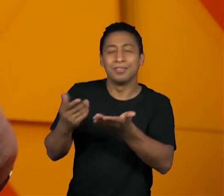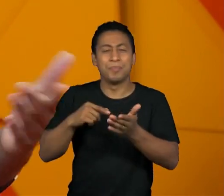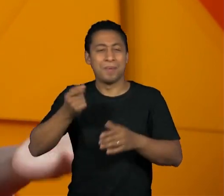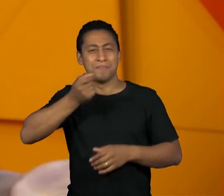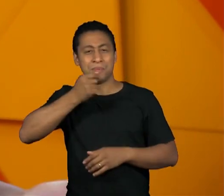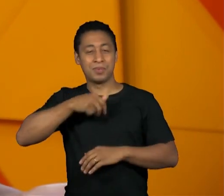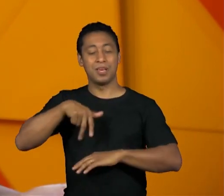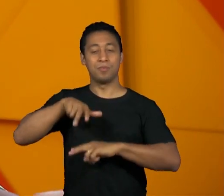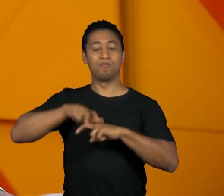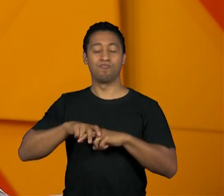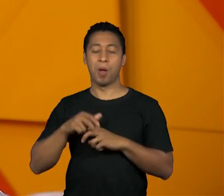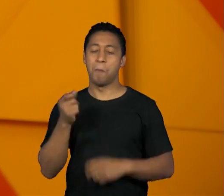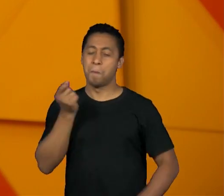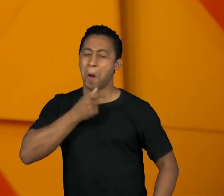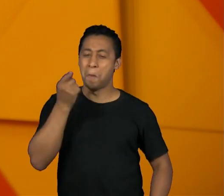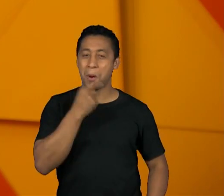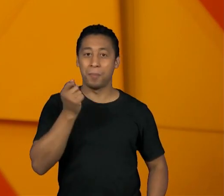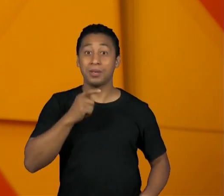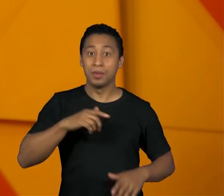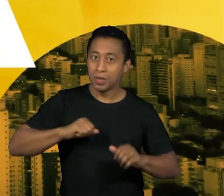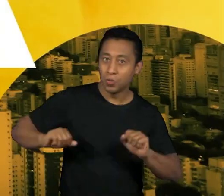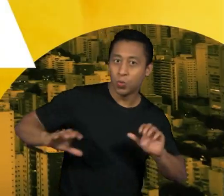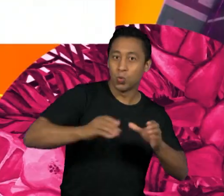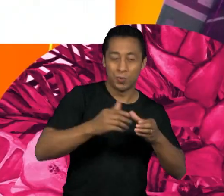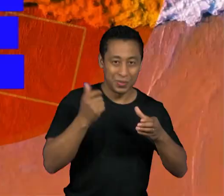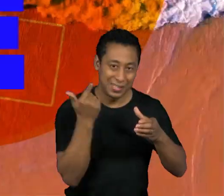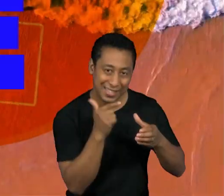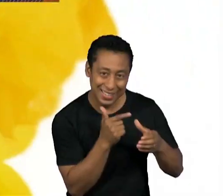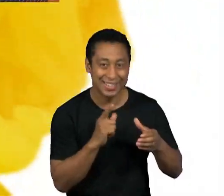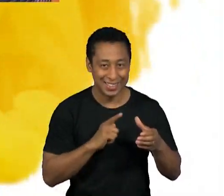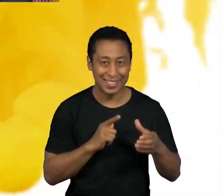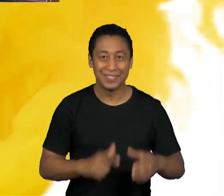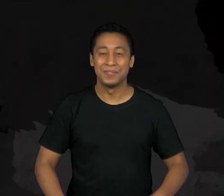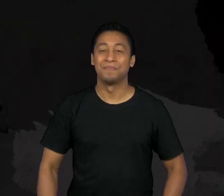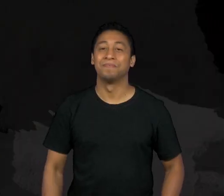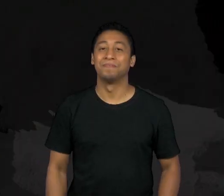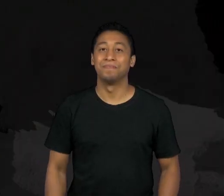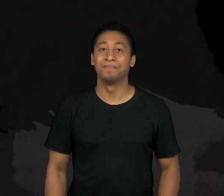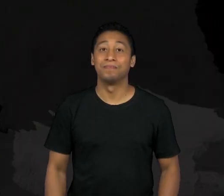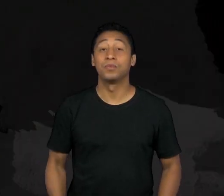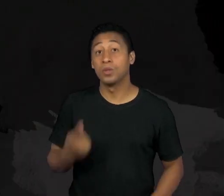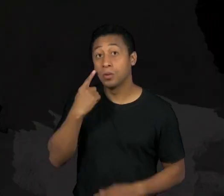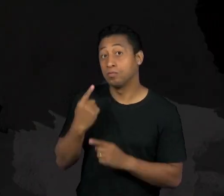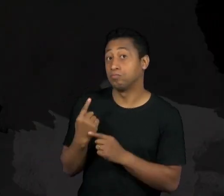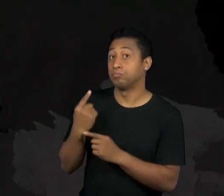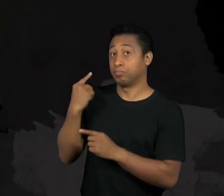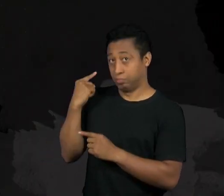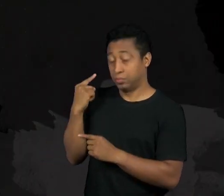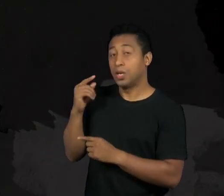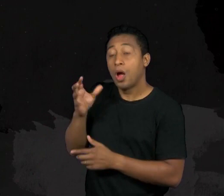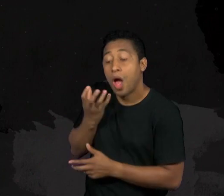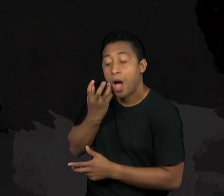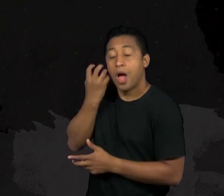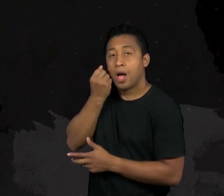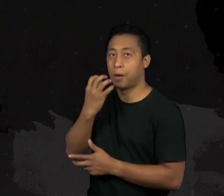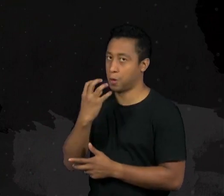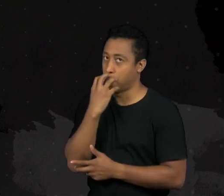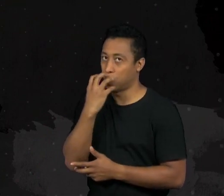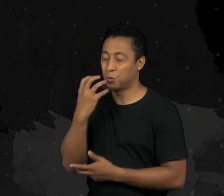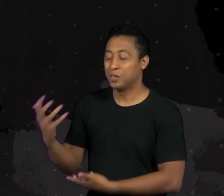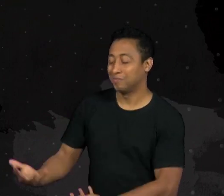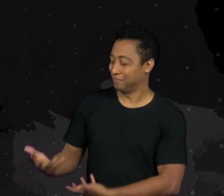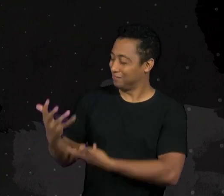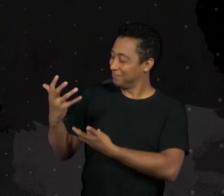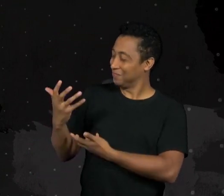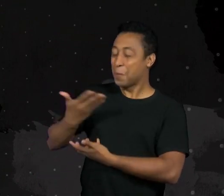comedy e tem a rede de sorrisos. Não sai daí. Há um tempo atrás, eu adotei um cachorro e eu e ele viramos melhores